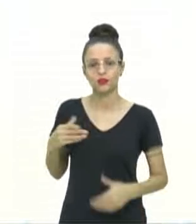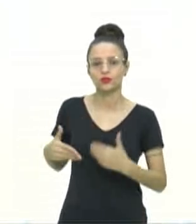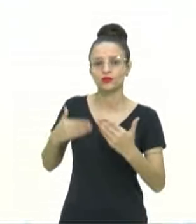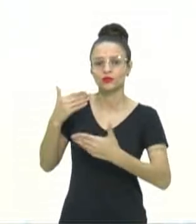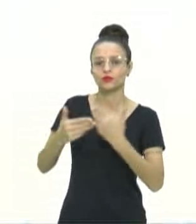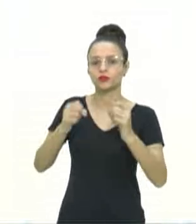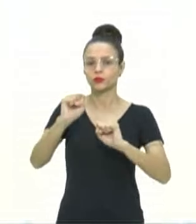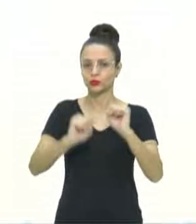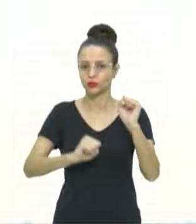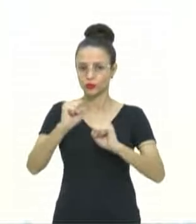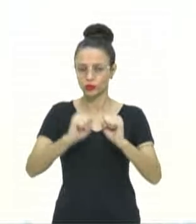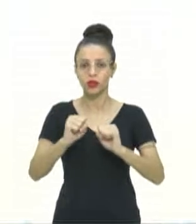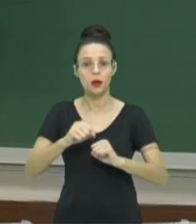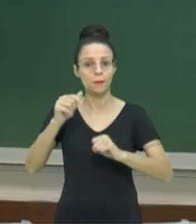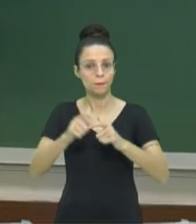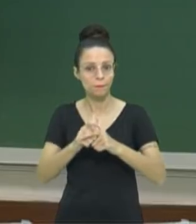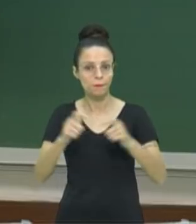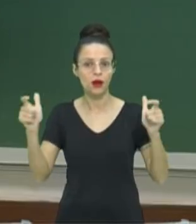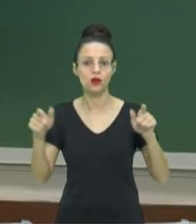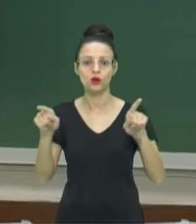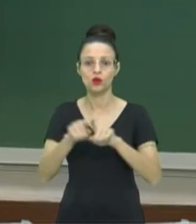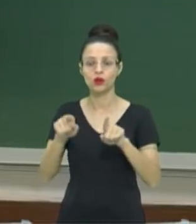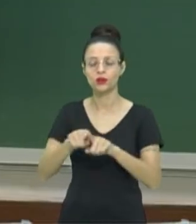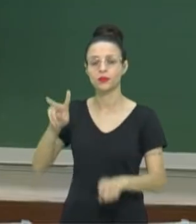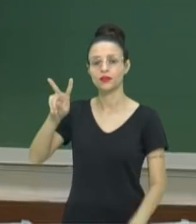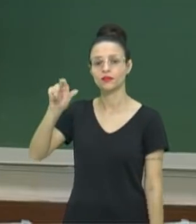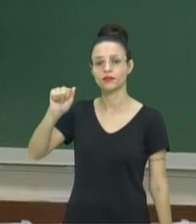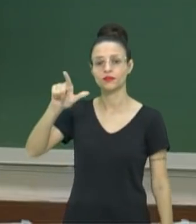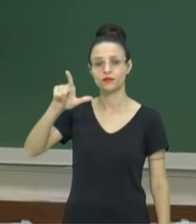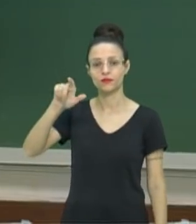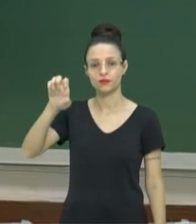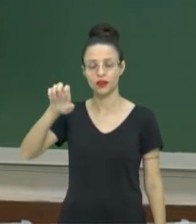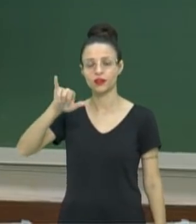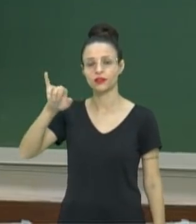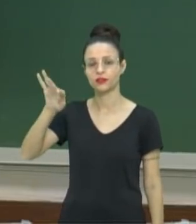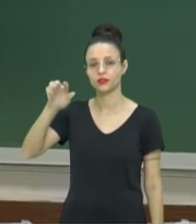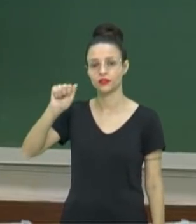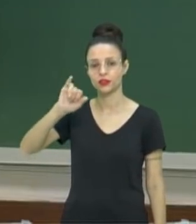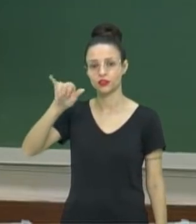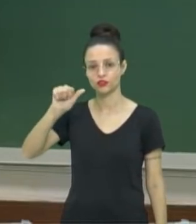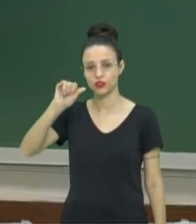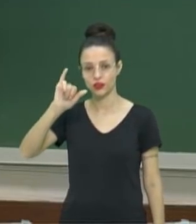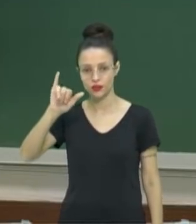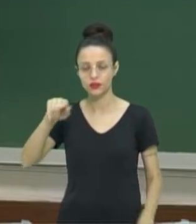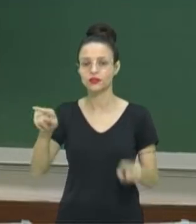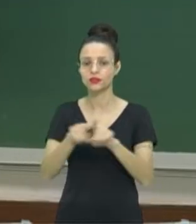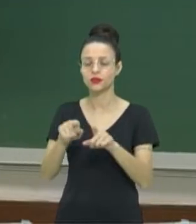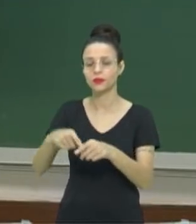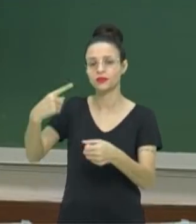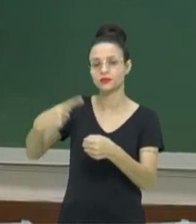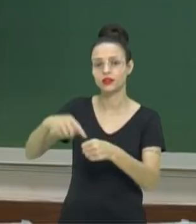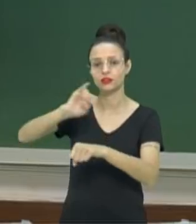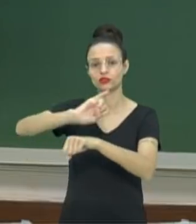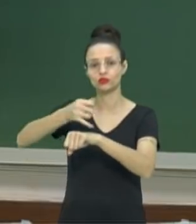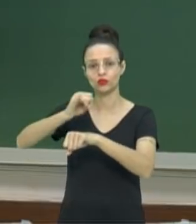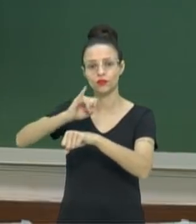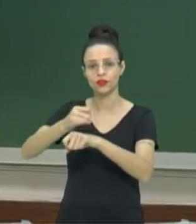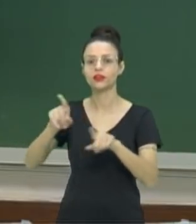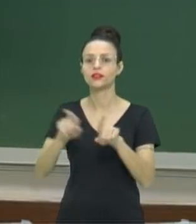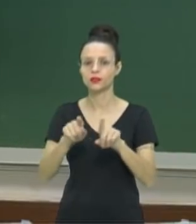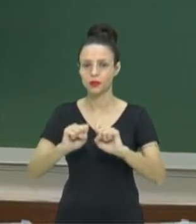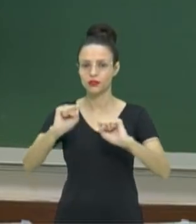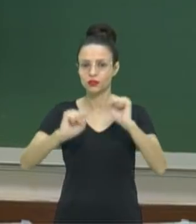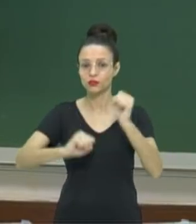desenvolvimento industrial mais significativo, o Vale do Itajaí, região ali de Joinville. Então, a gente tem um desenvolvimento industrial até